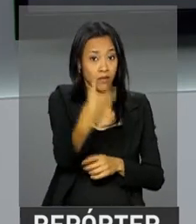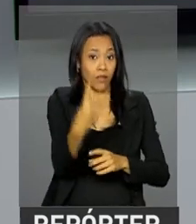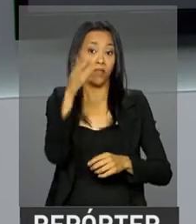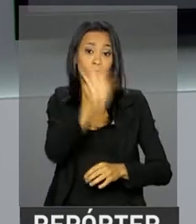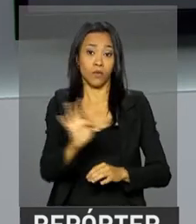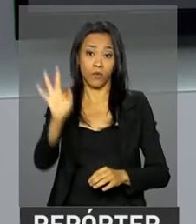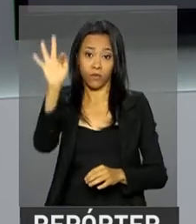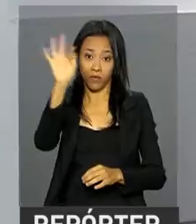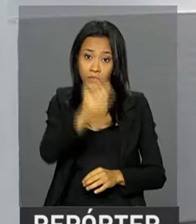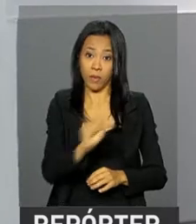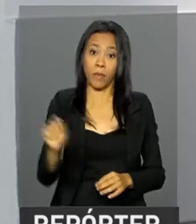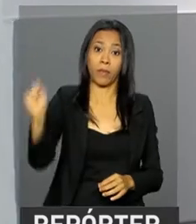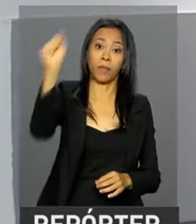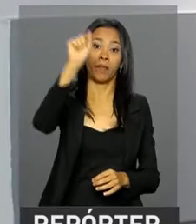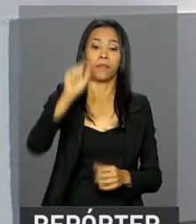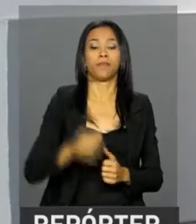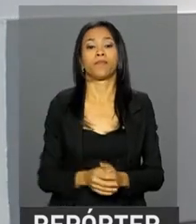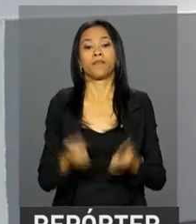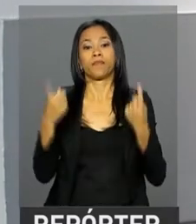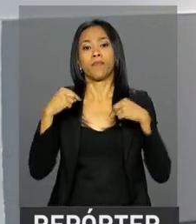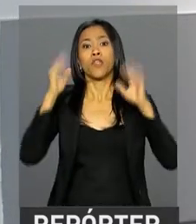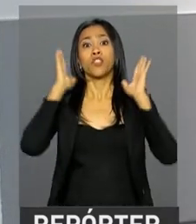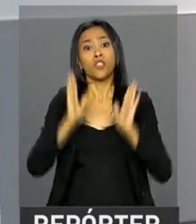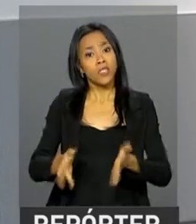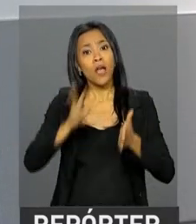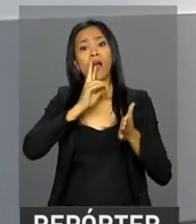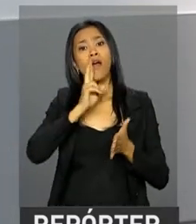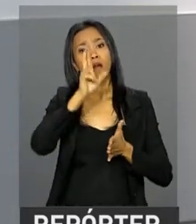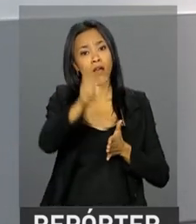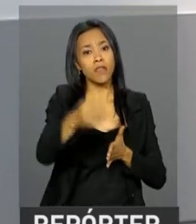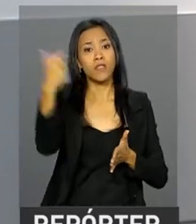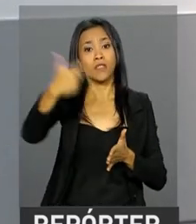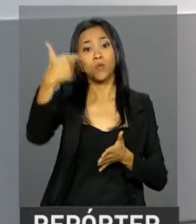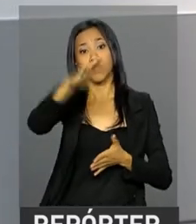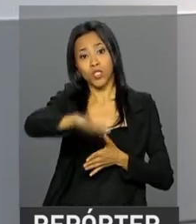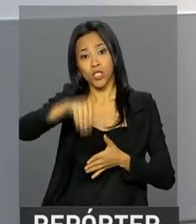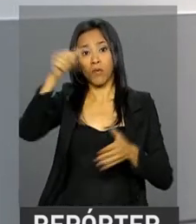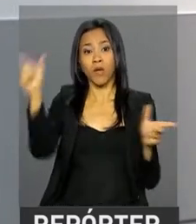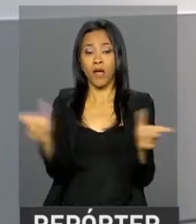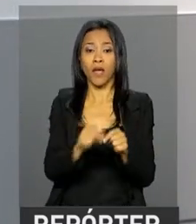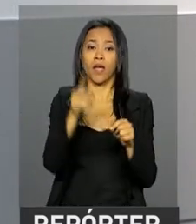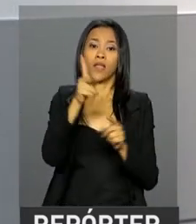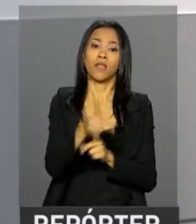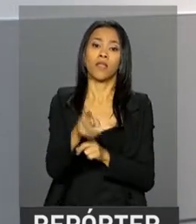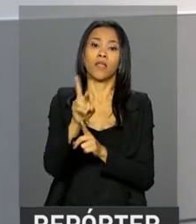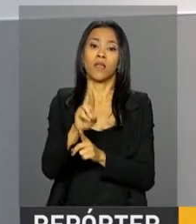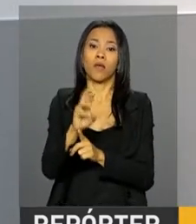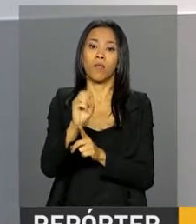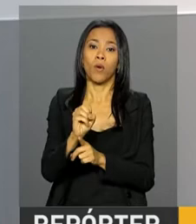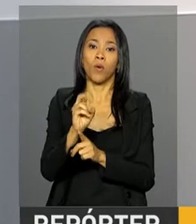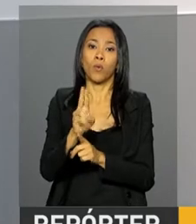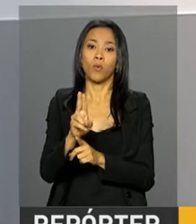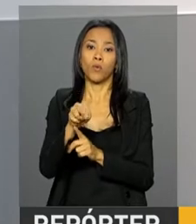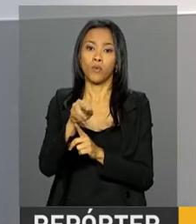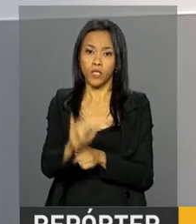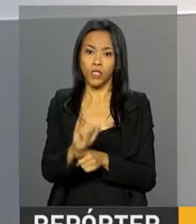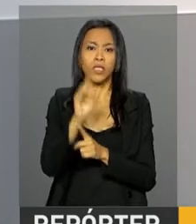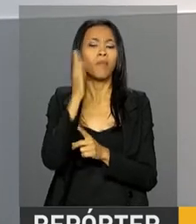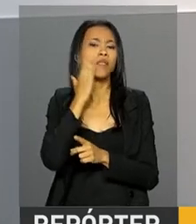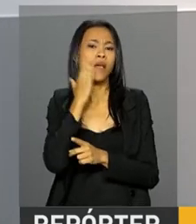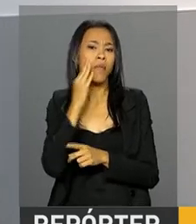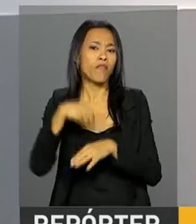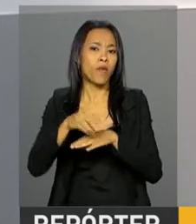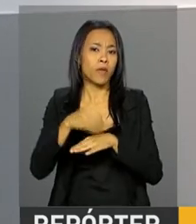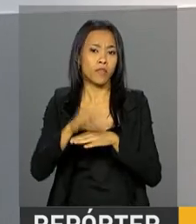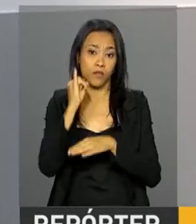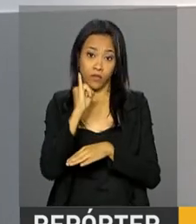ensino superior. E já saiu o resultado da segunda chamada do programa Universidade para Todos. Para consultar, basta